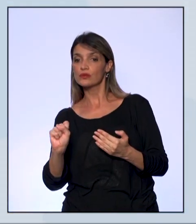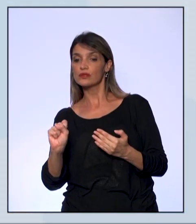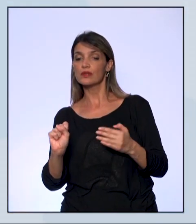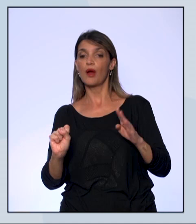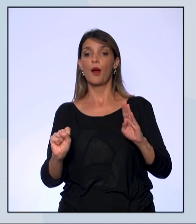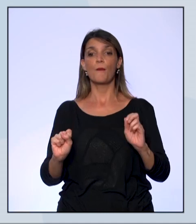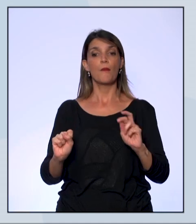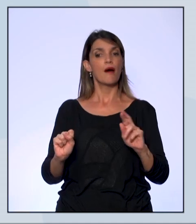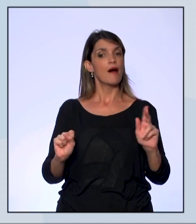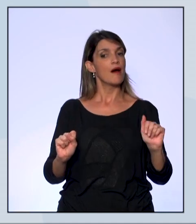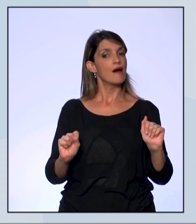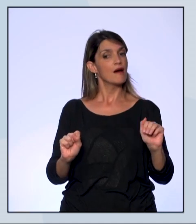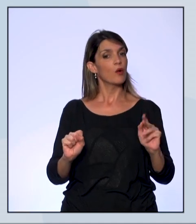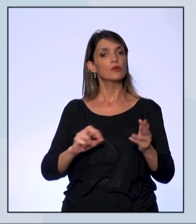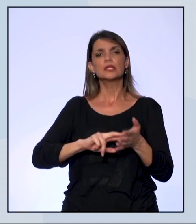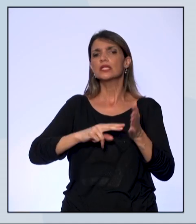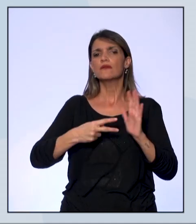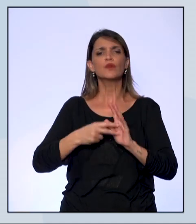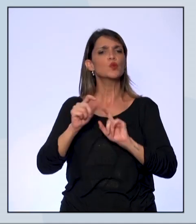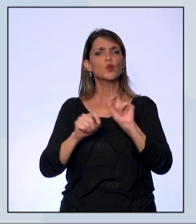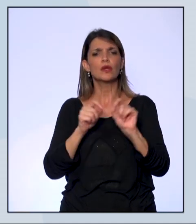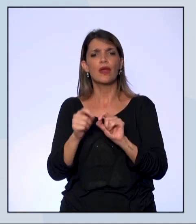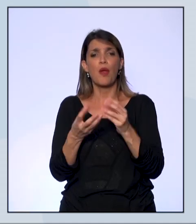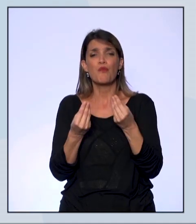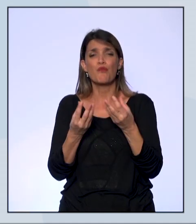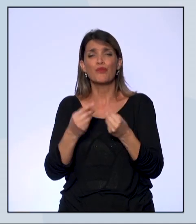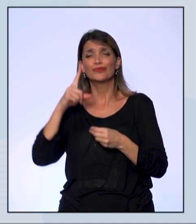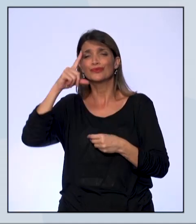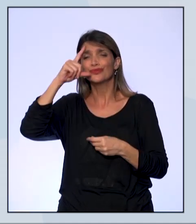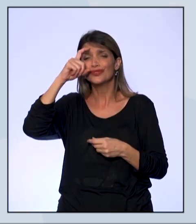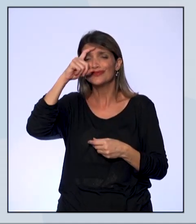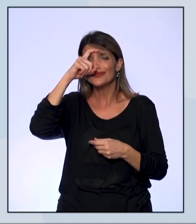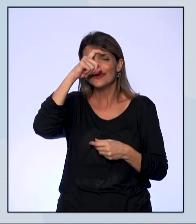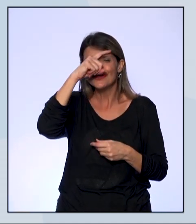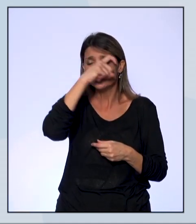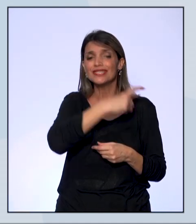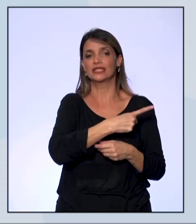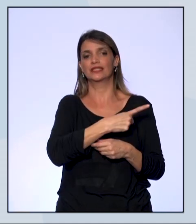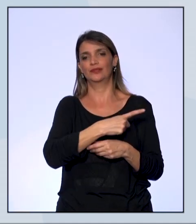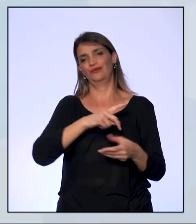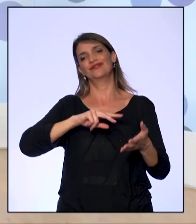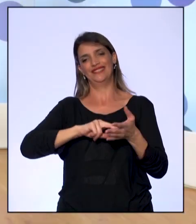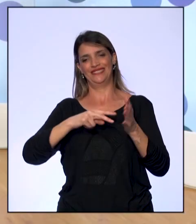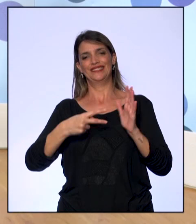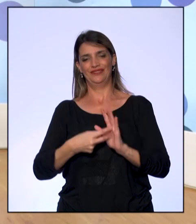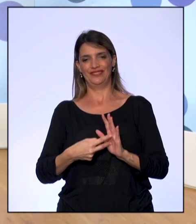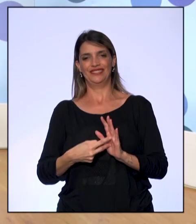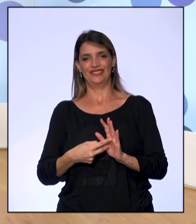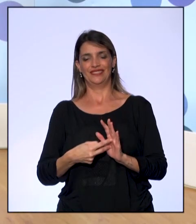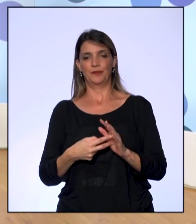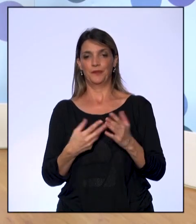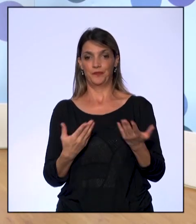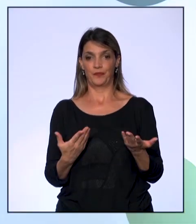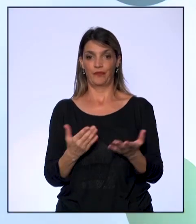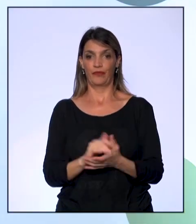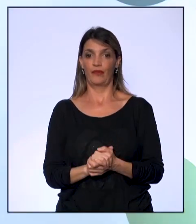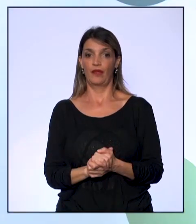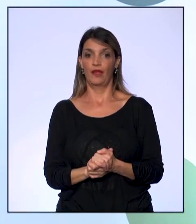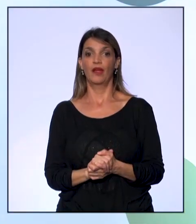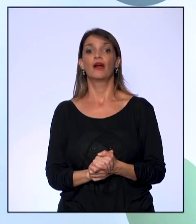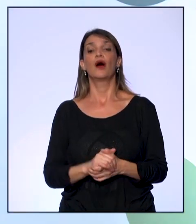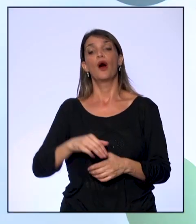algo que se faz com muita dificuldade essa resposta que você viu né mauro ligeiramente né ao marido por exemplo ele colocou com